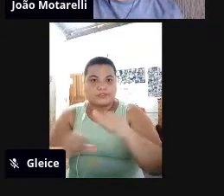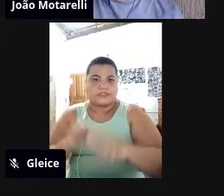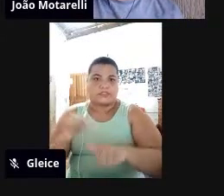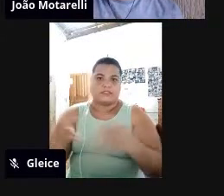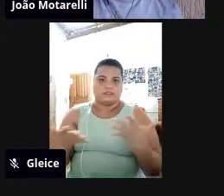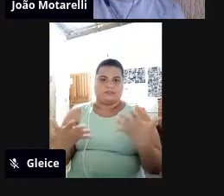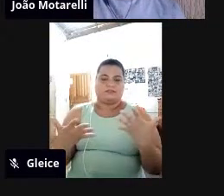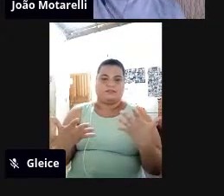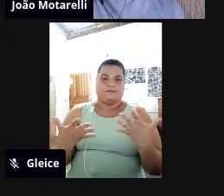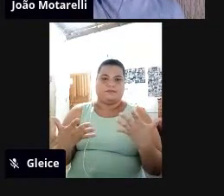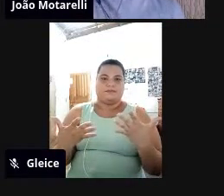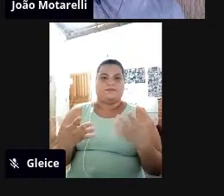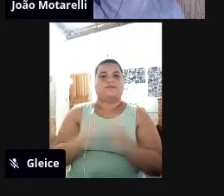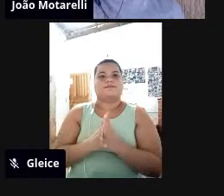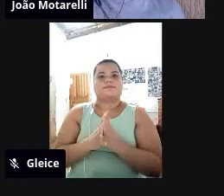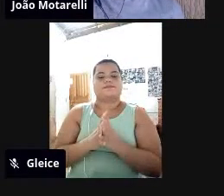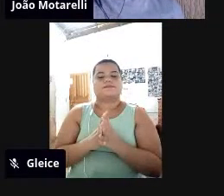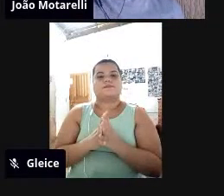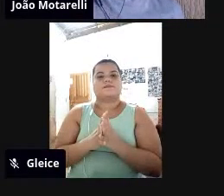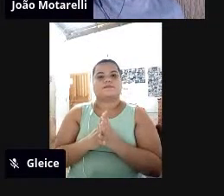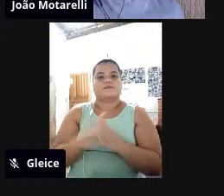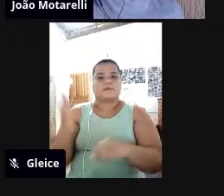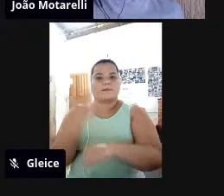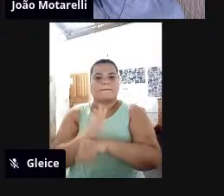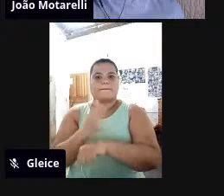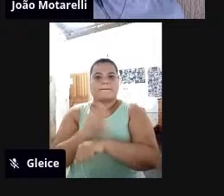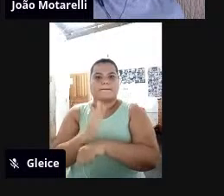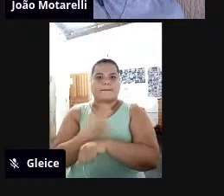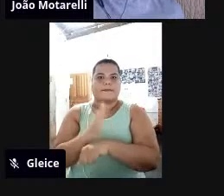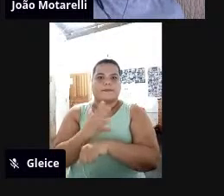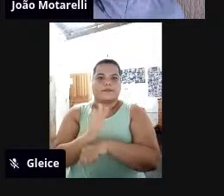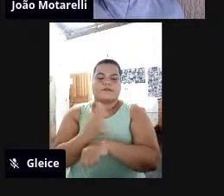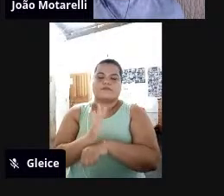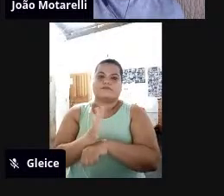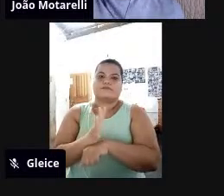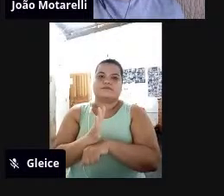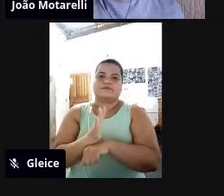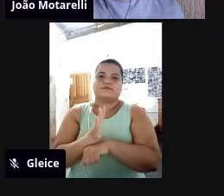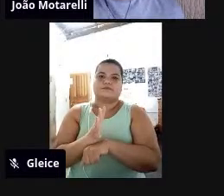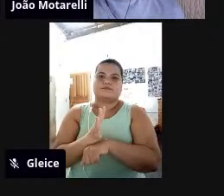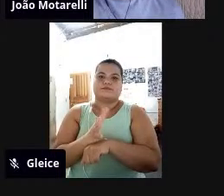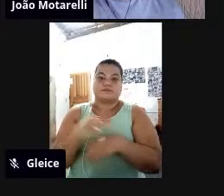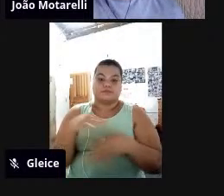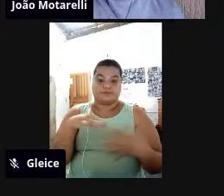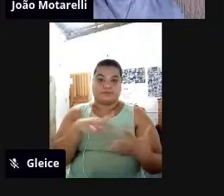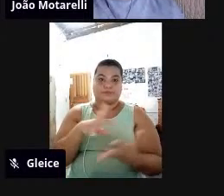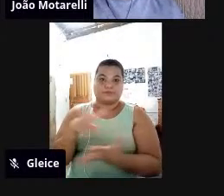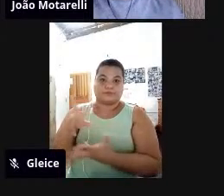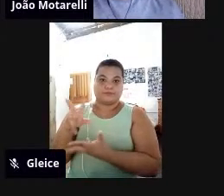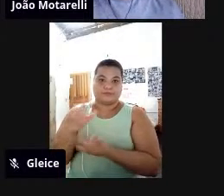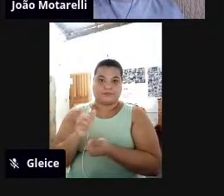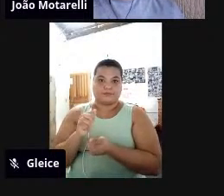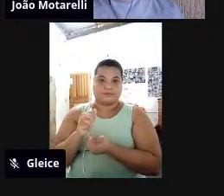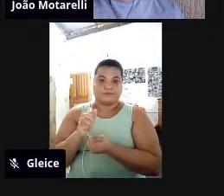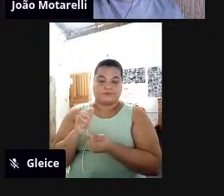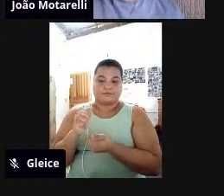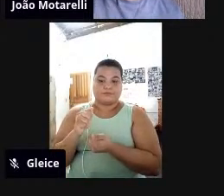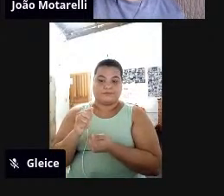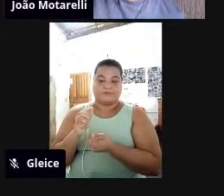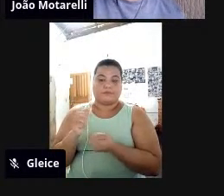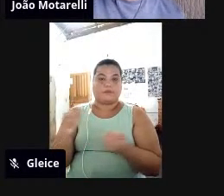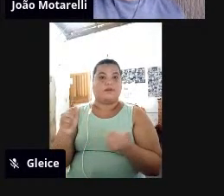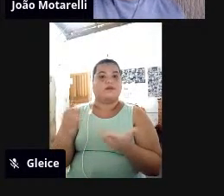alteração. Dentro da prática do mundo que está relacionado com força muscular, por